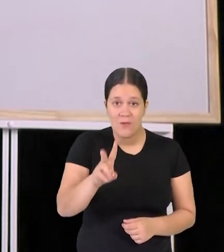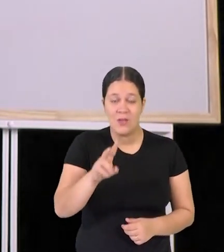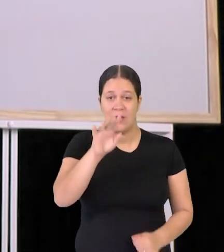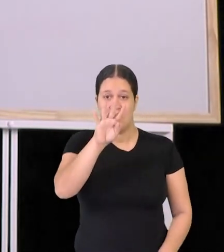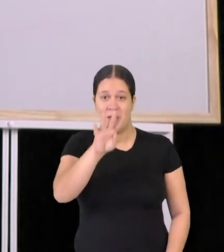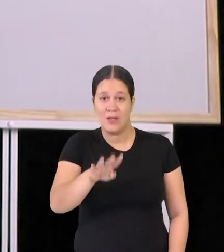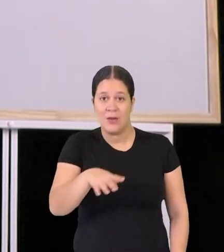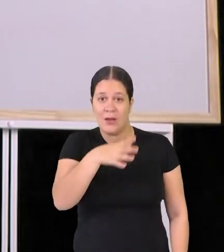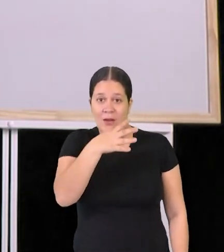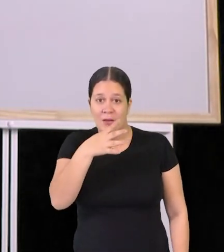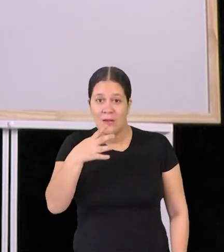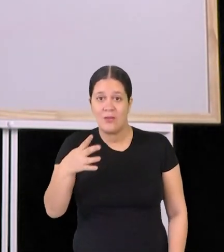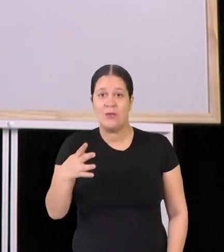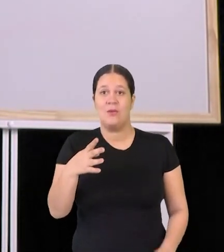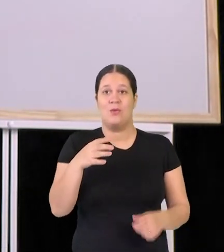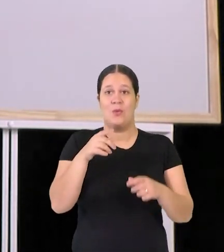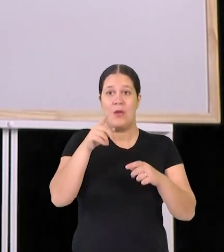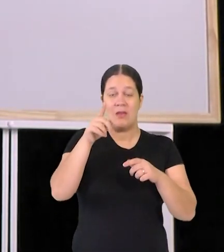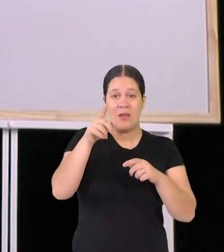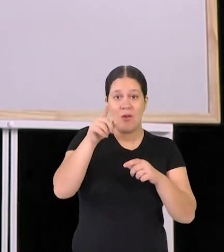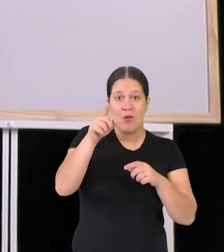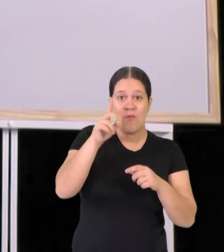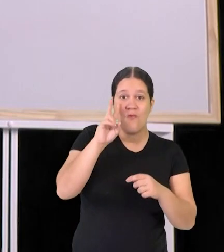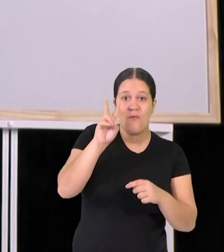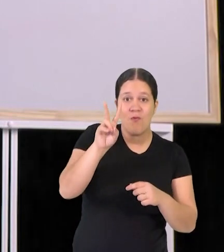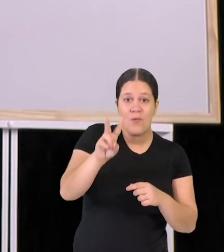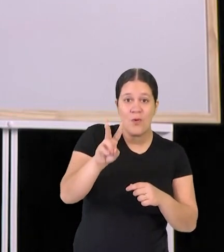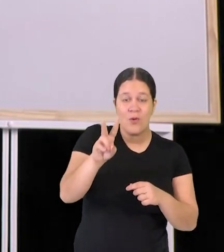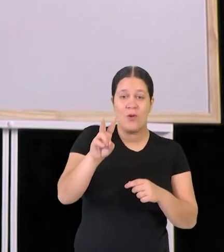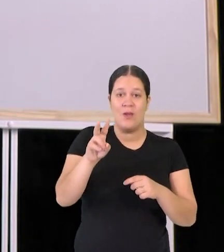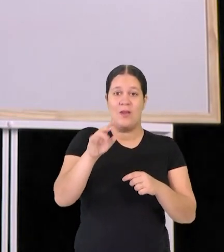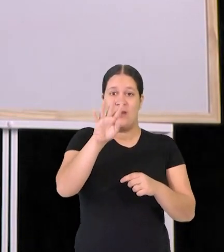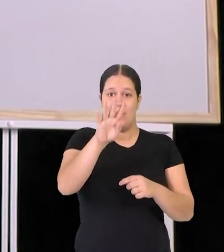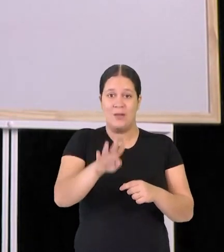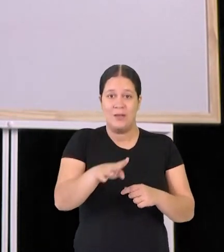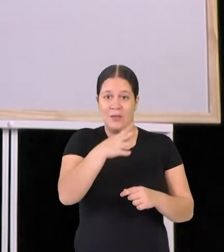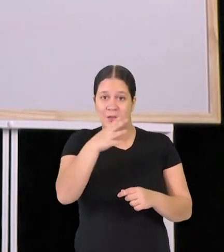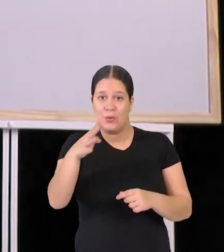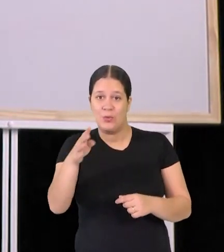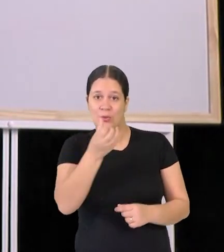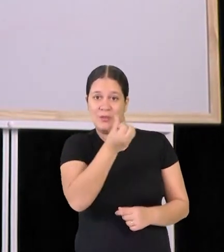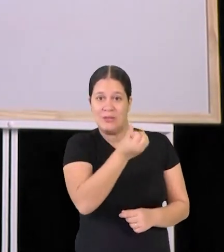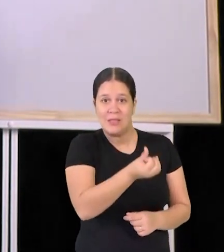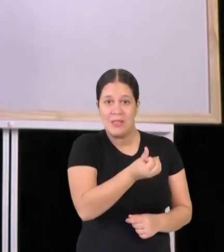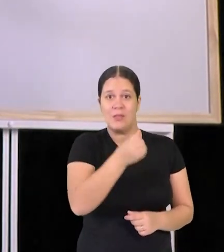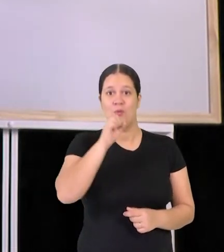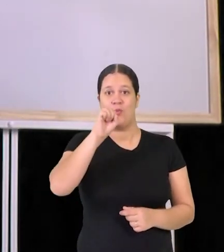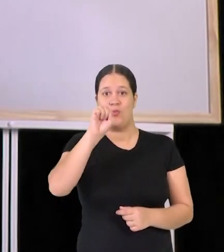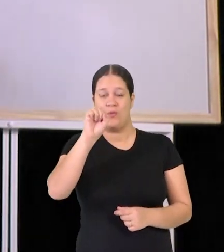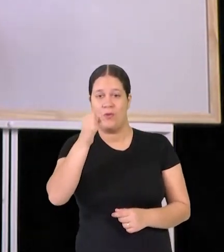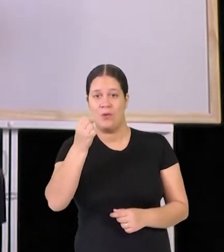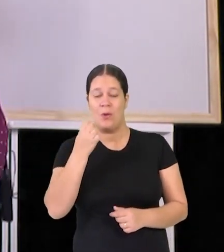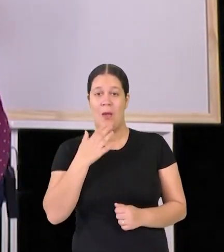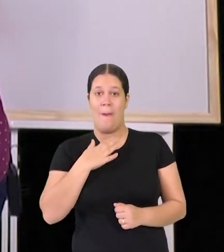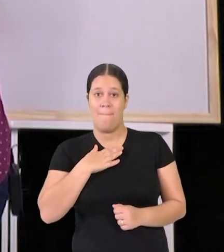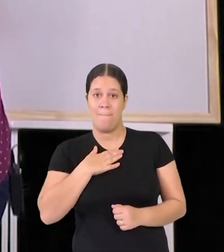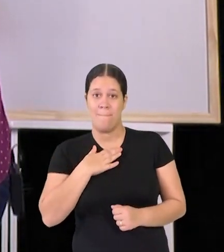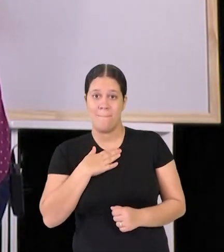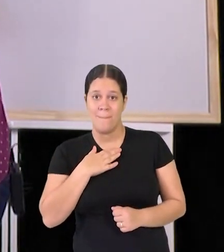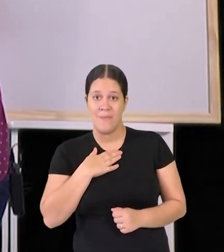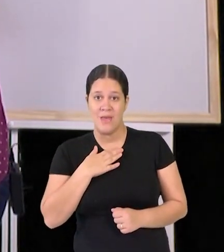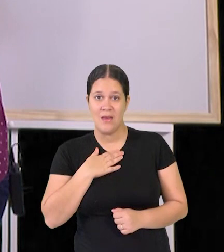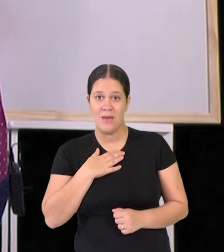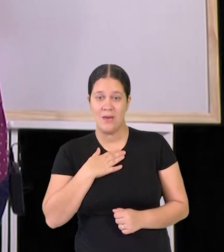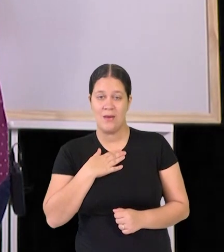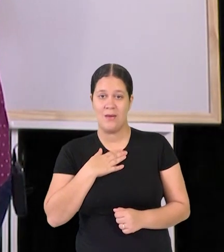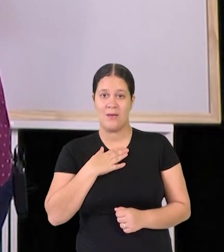pressão de 20 kPa, eu vou ter esse ponto aqui, ó, quase no meio, entre o 6 e o 8. Ou seja, a minha vazão,